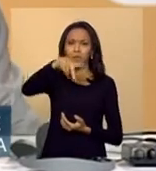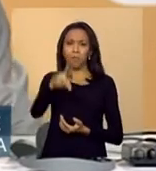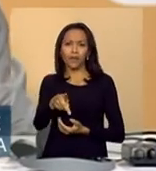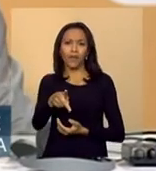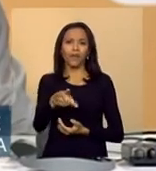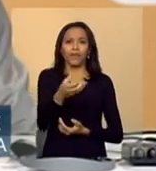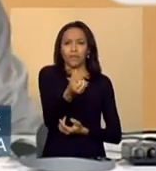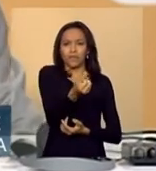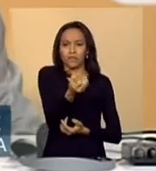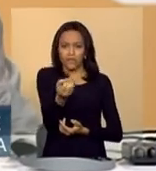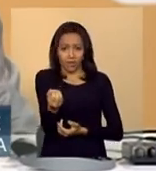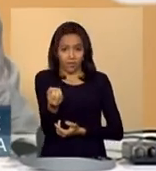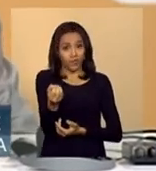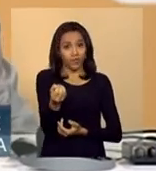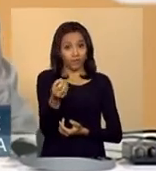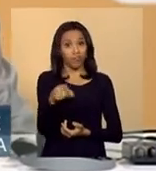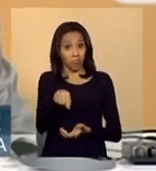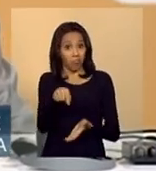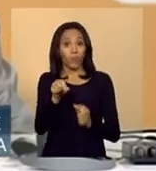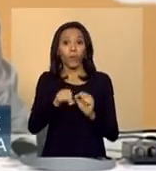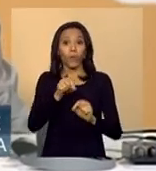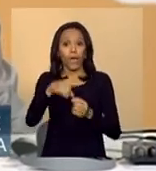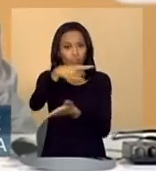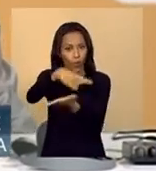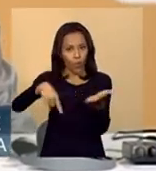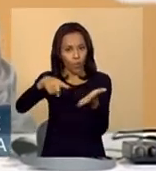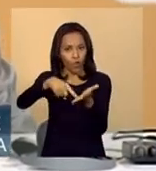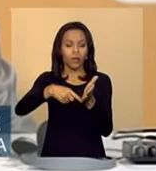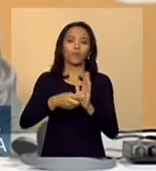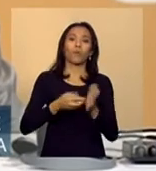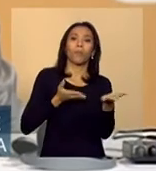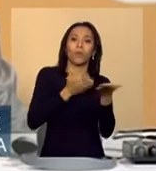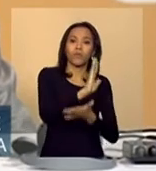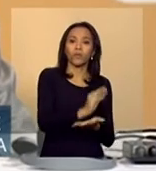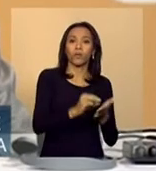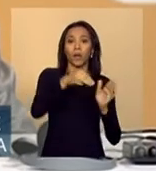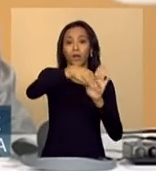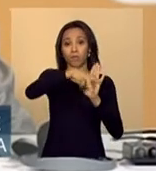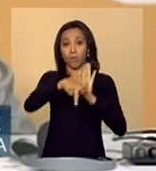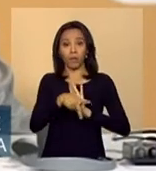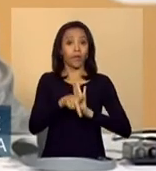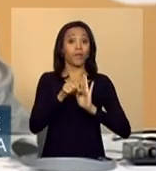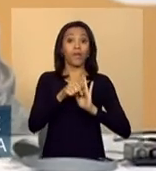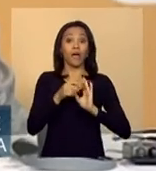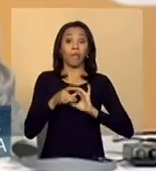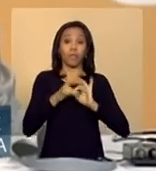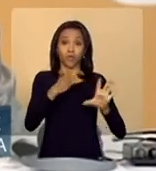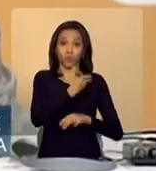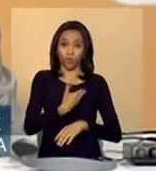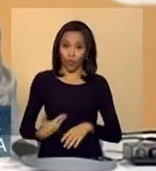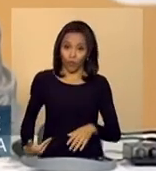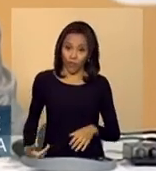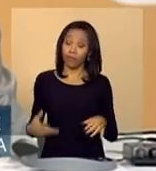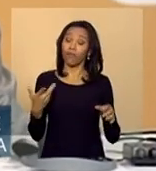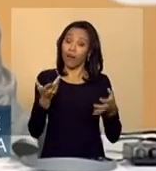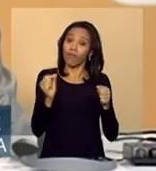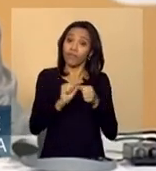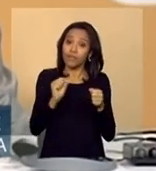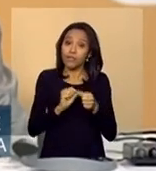não sei se lembram pelo nome, mas que autorizou, então, uma medida provisória, que autorizou o governo também a realizar